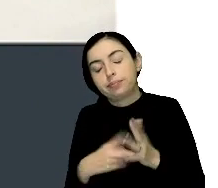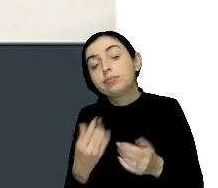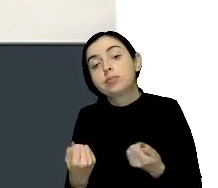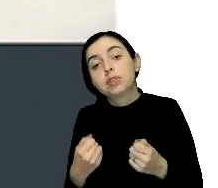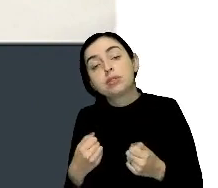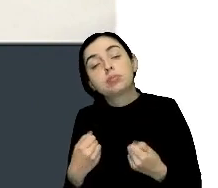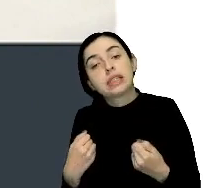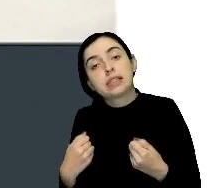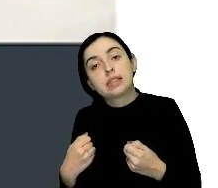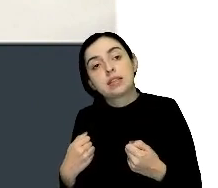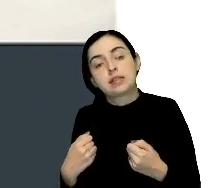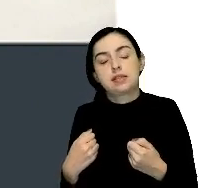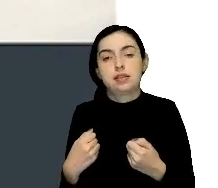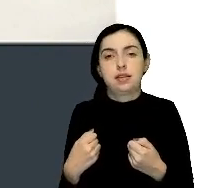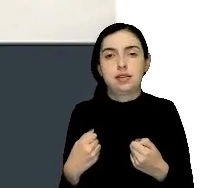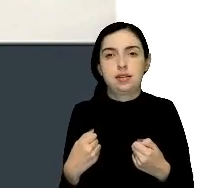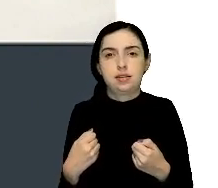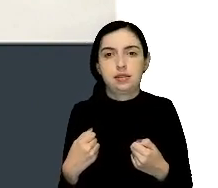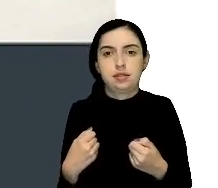que